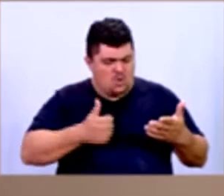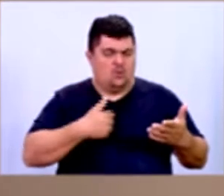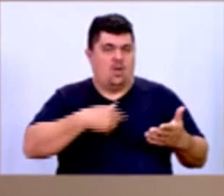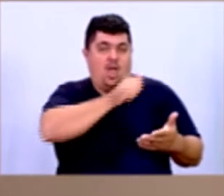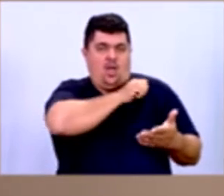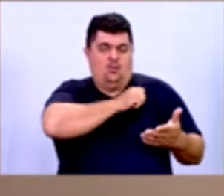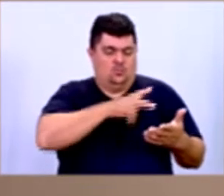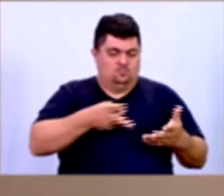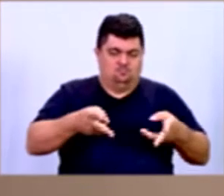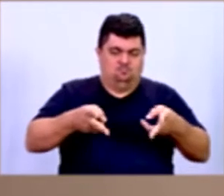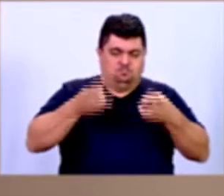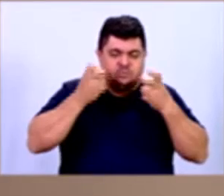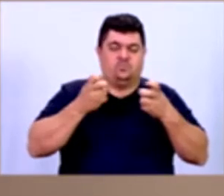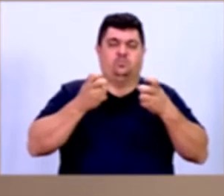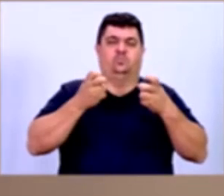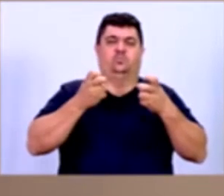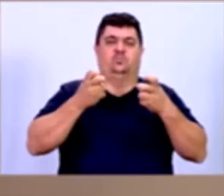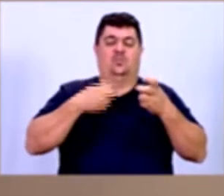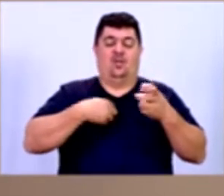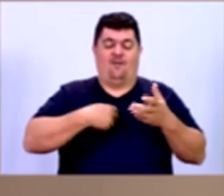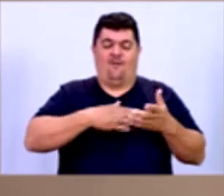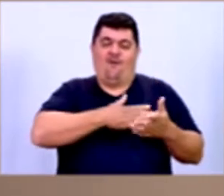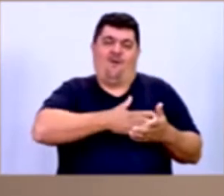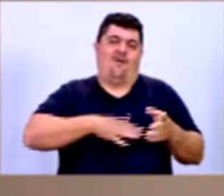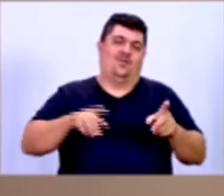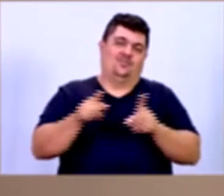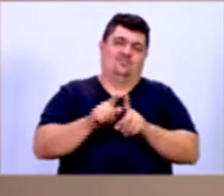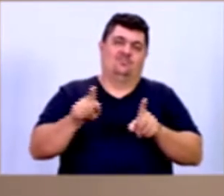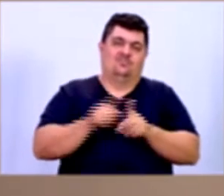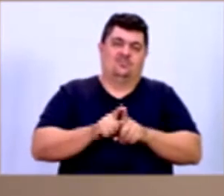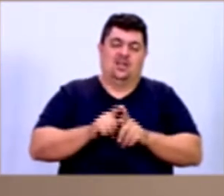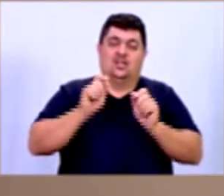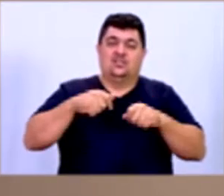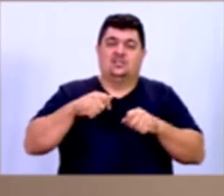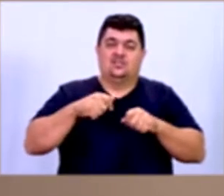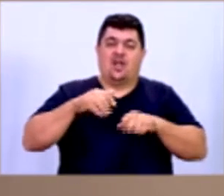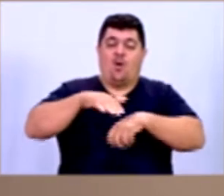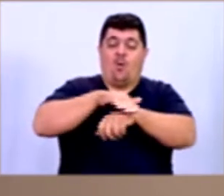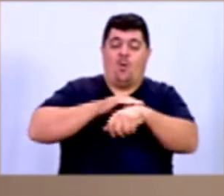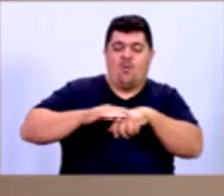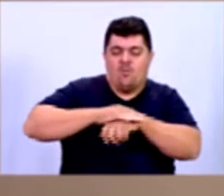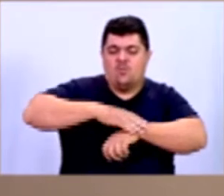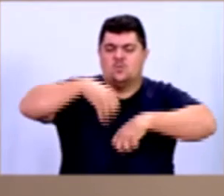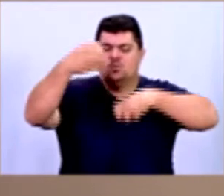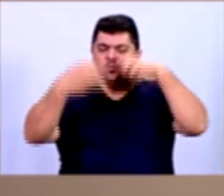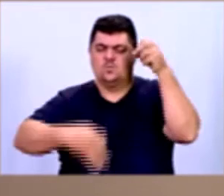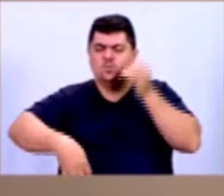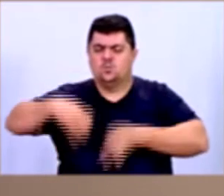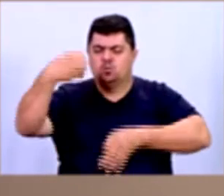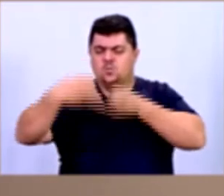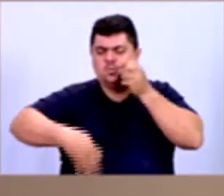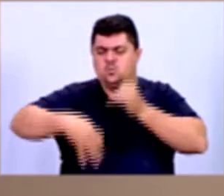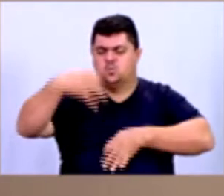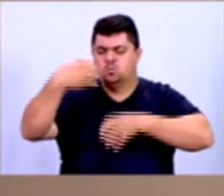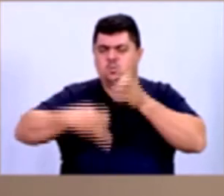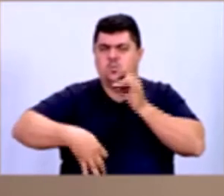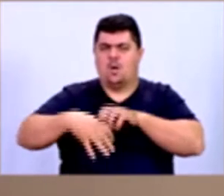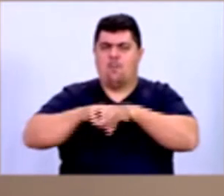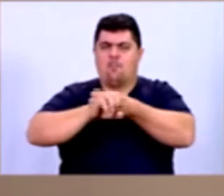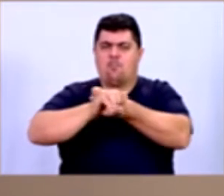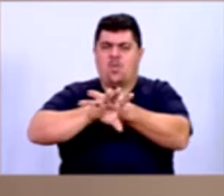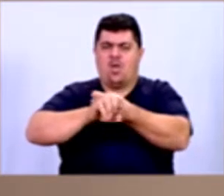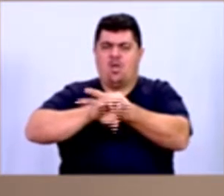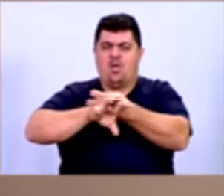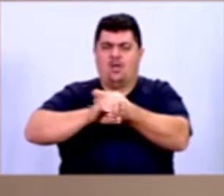e alunos tenham um espaço de discurso daquilo que estão trabalhando. Se esse livro não for interessante, se esse livro